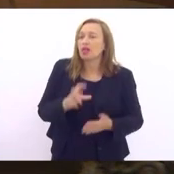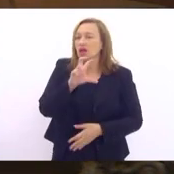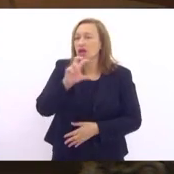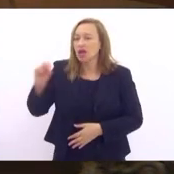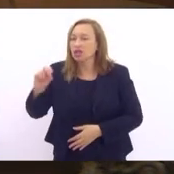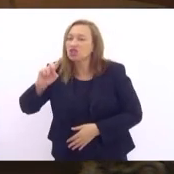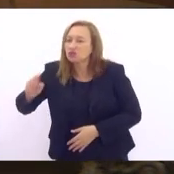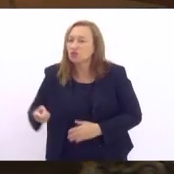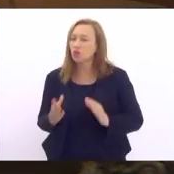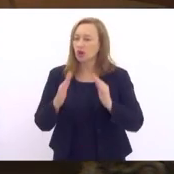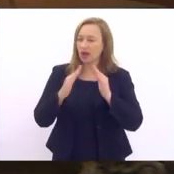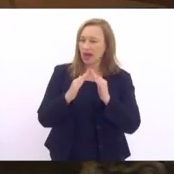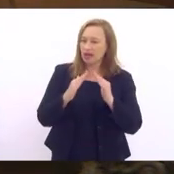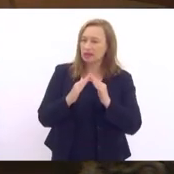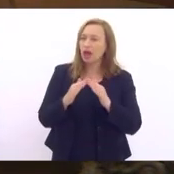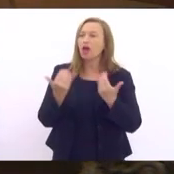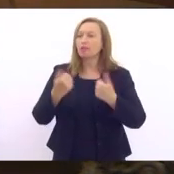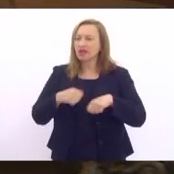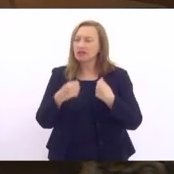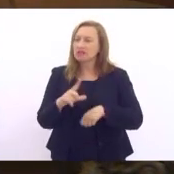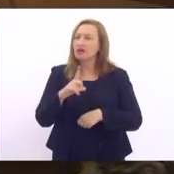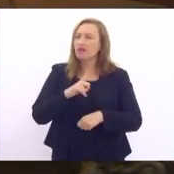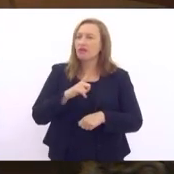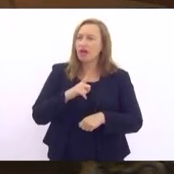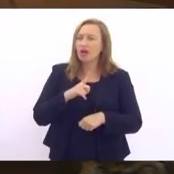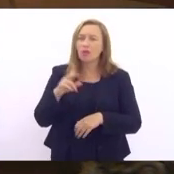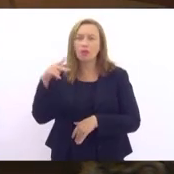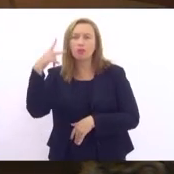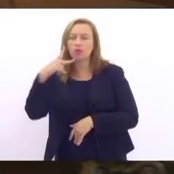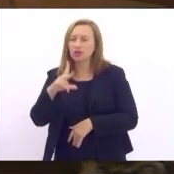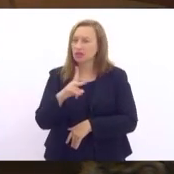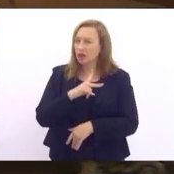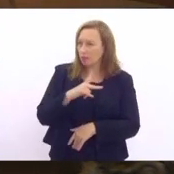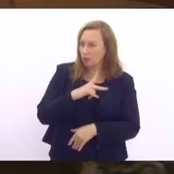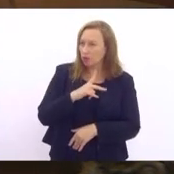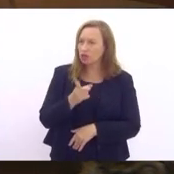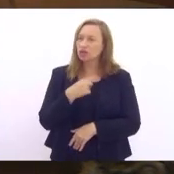uma política habitacional própria e a gente defende essa política.